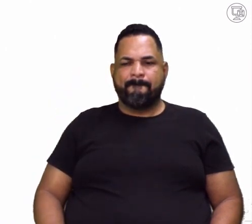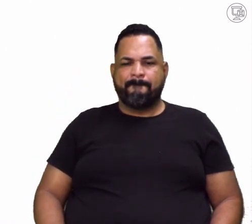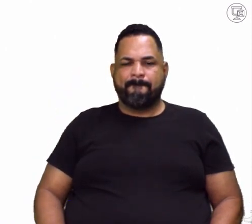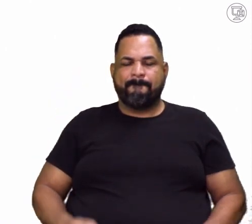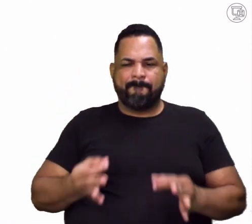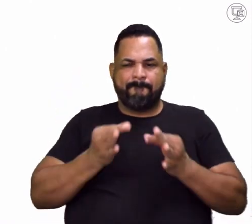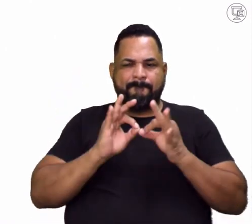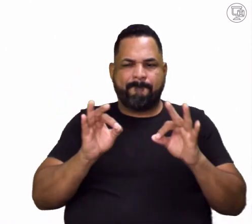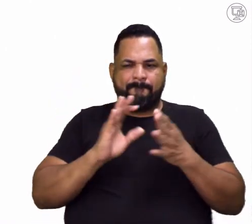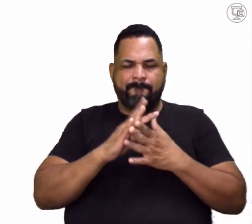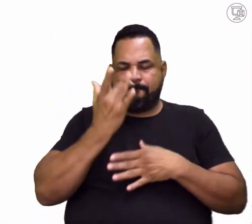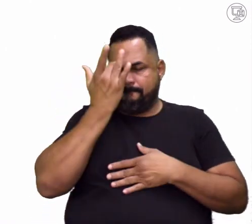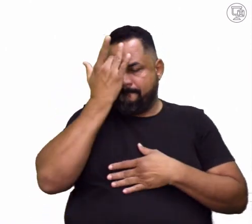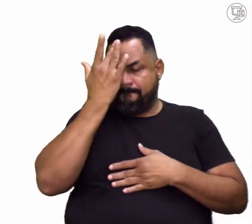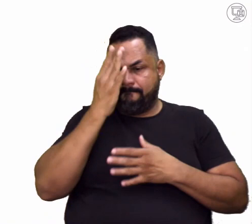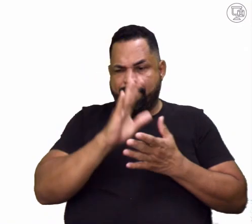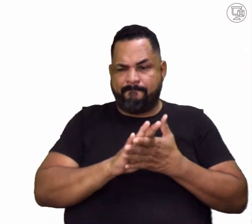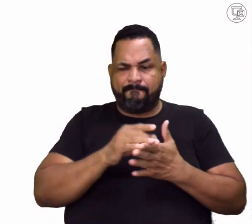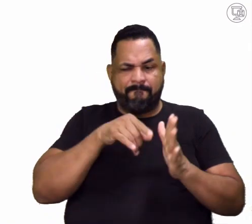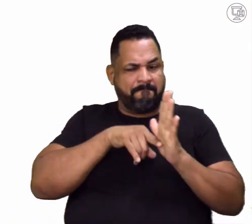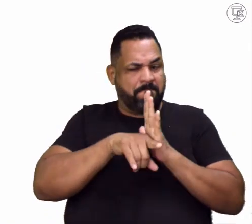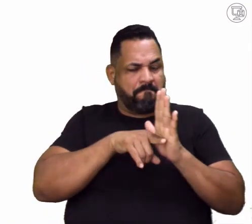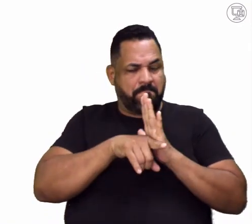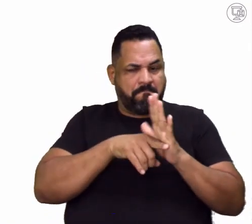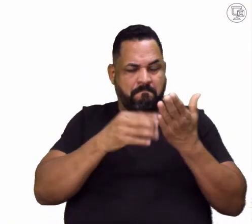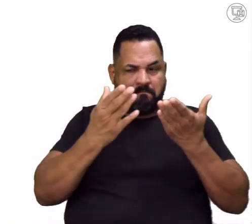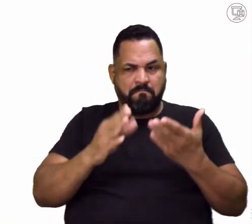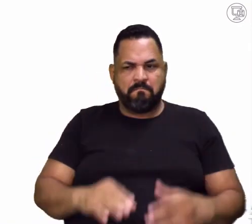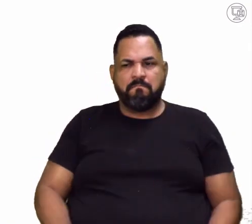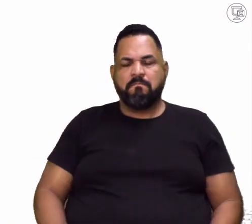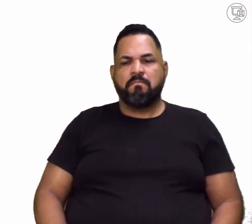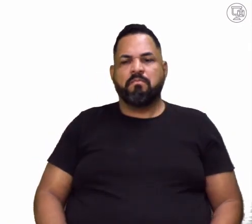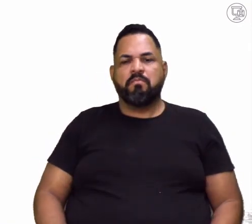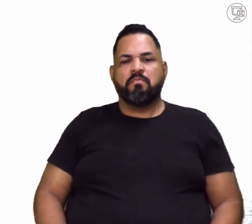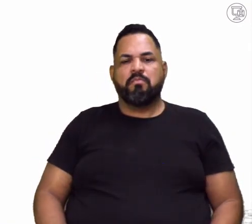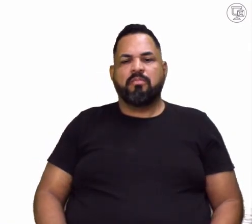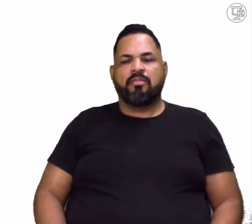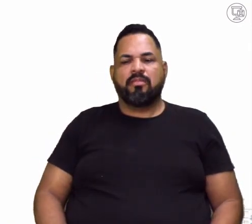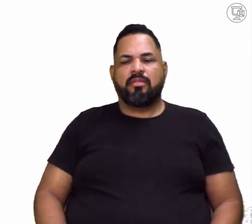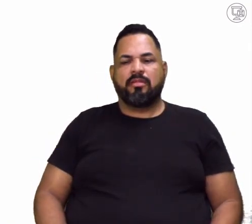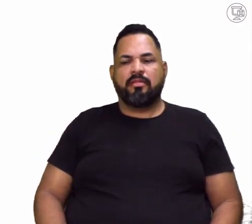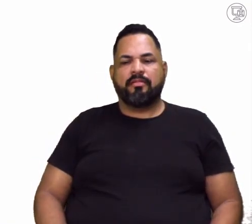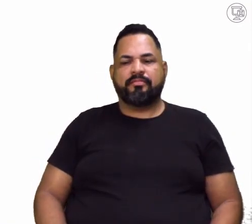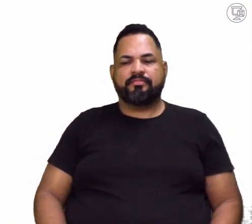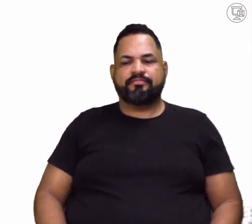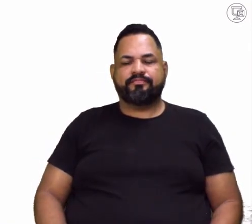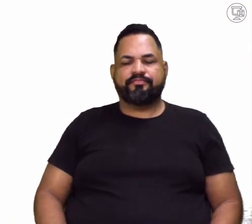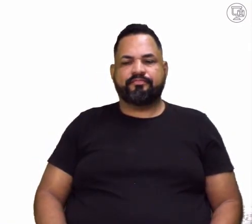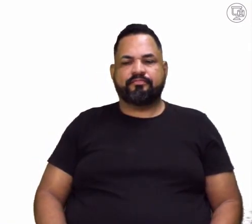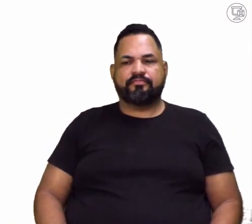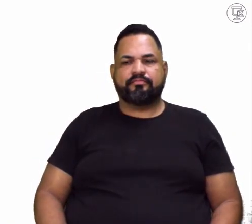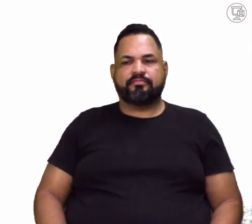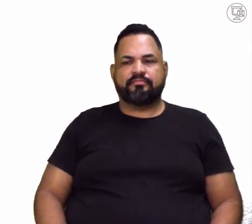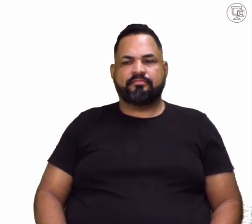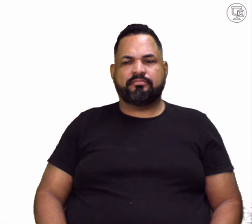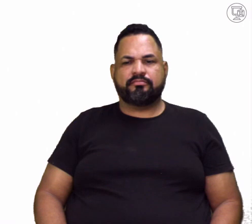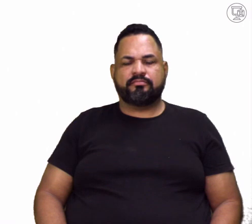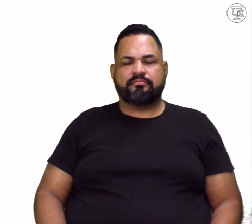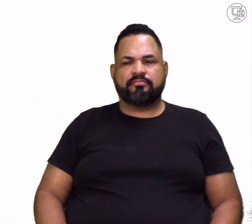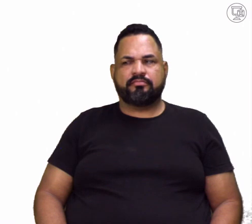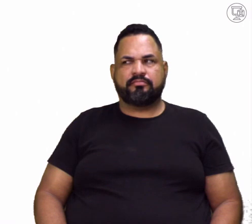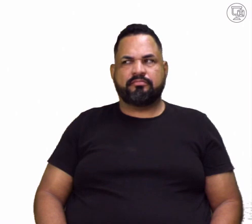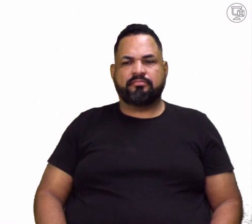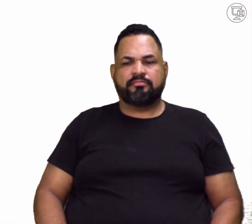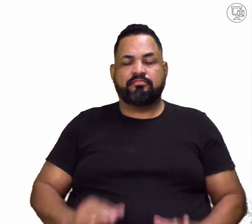simples fácil é o tempo que você analisar né E aí tudo